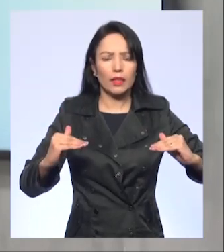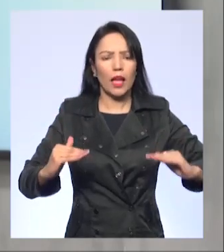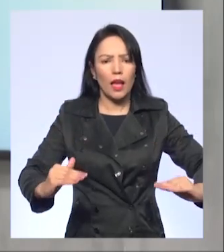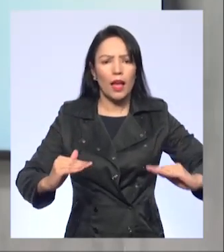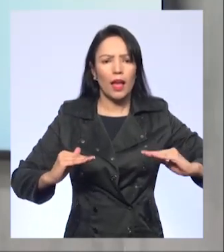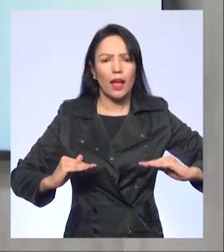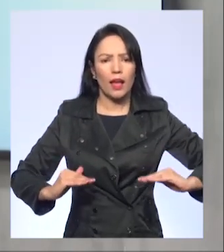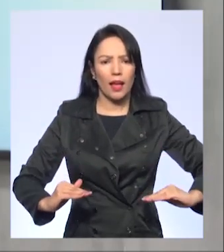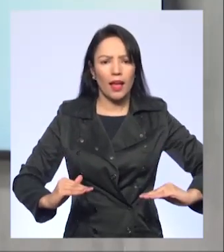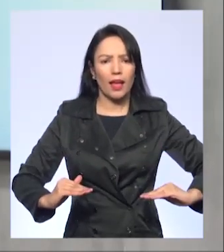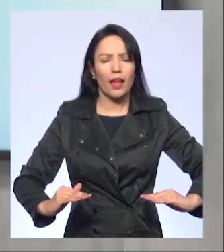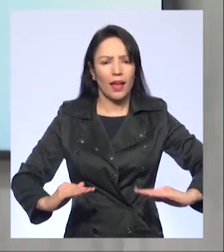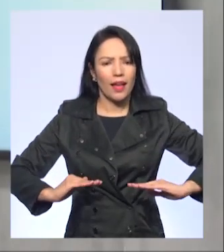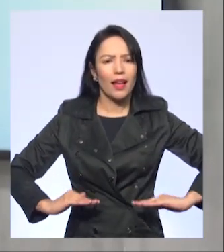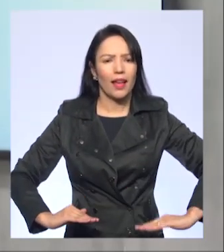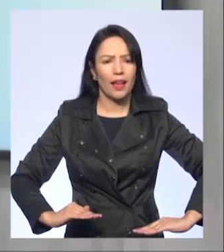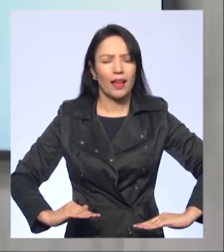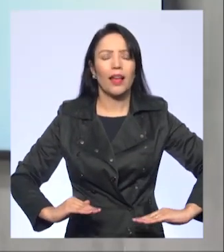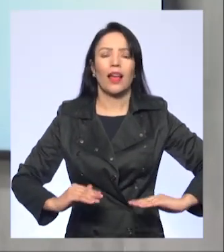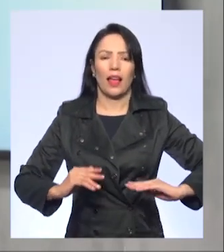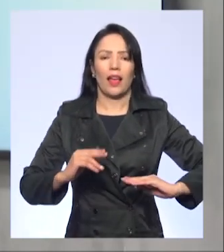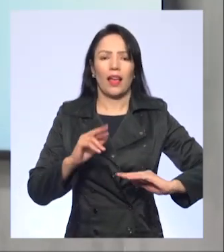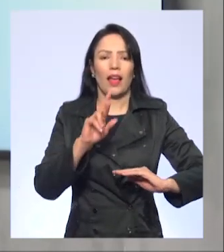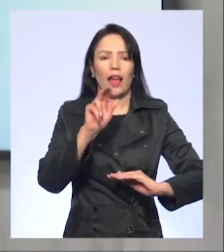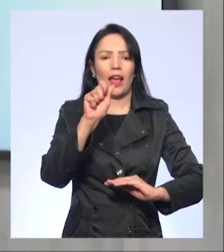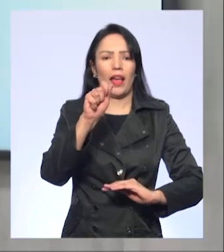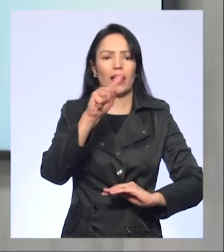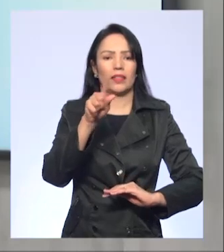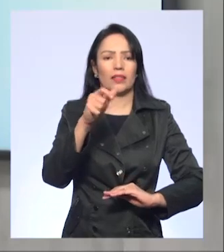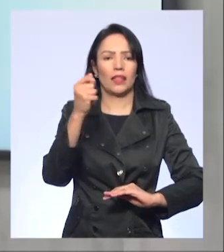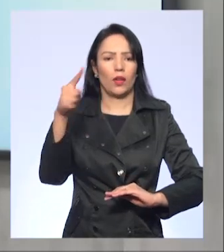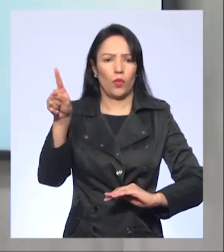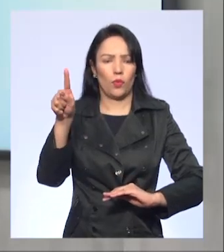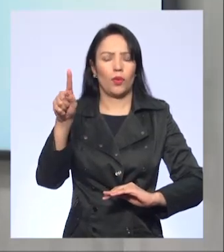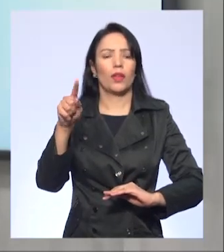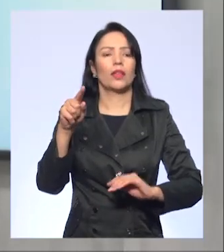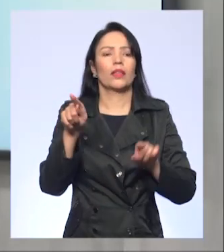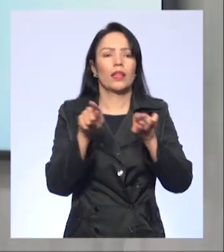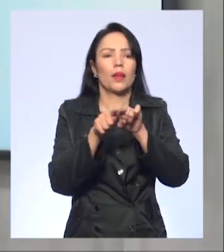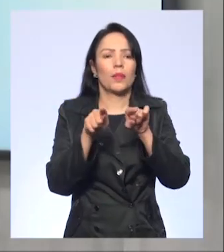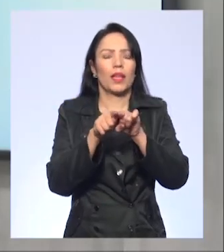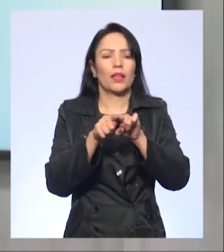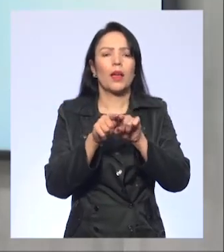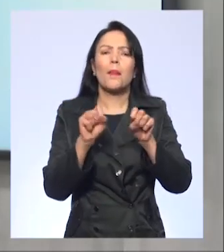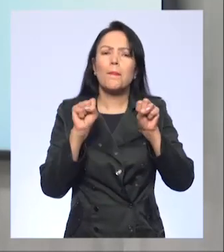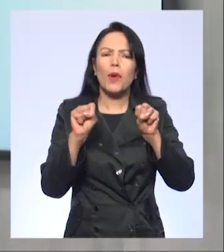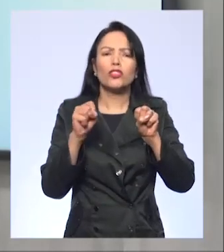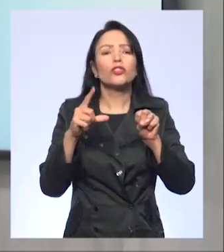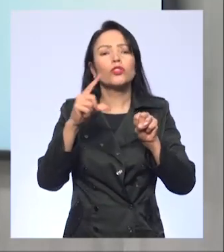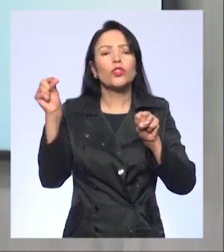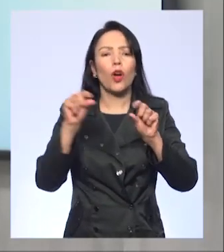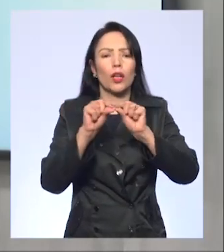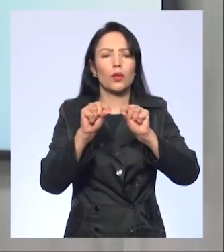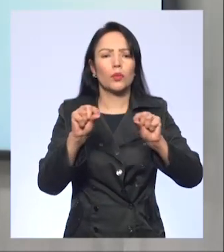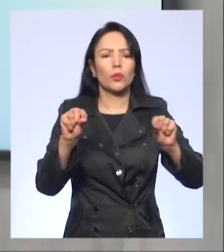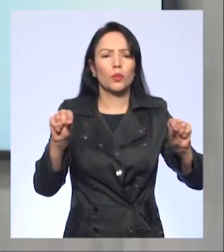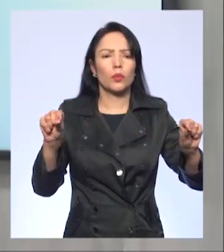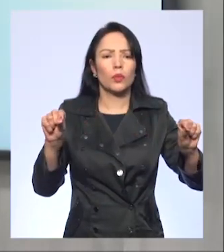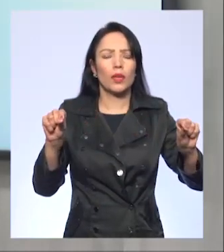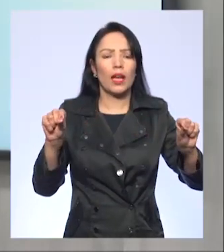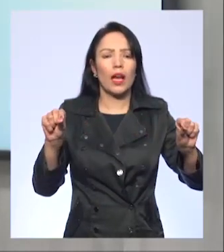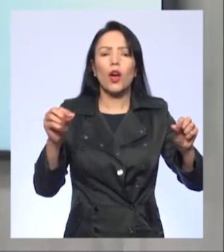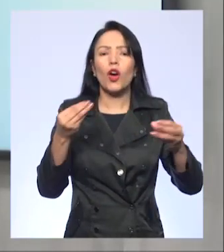de retas paralelas, cortadas por duas transversais, o Tales dizia assim, ó, escolha uma transversal. A razão,